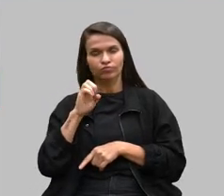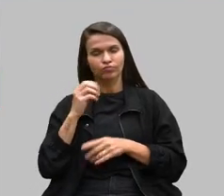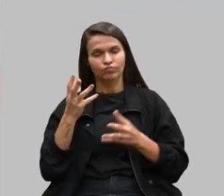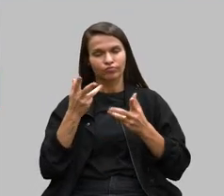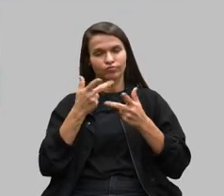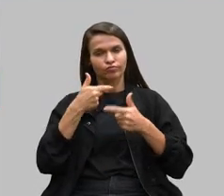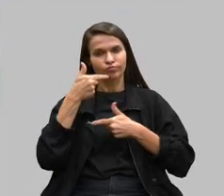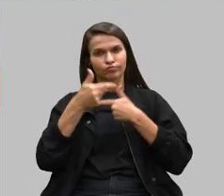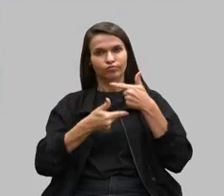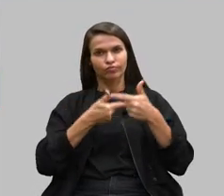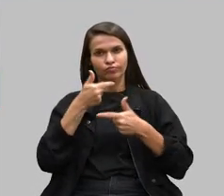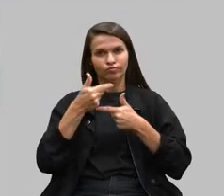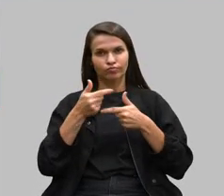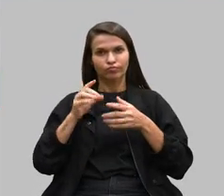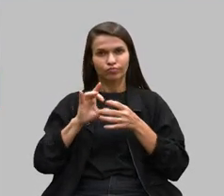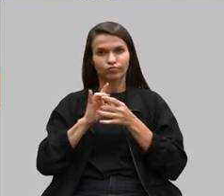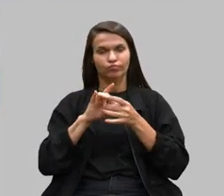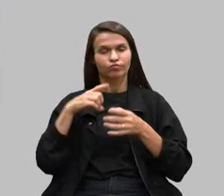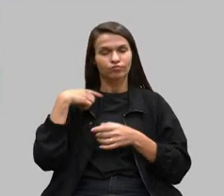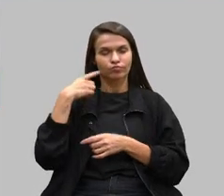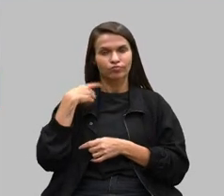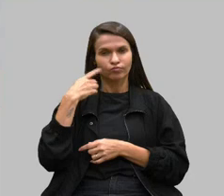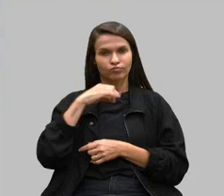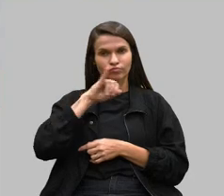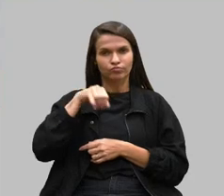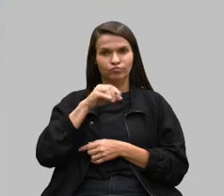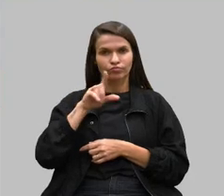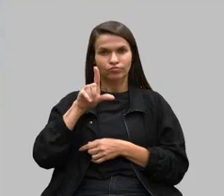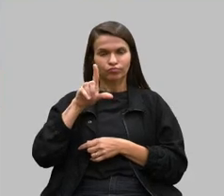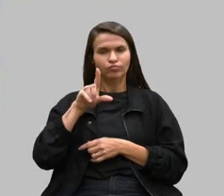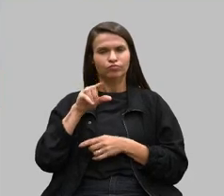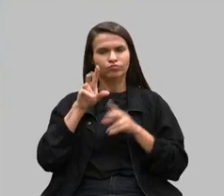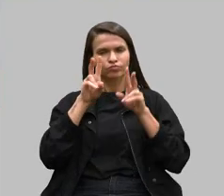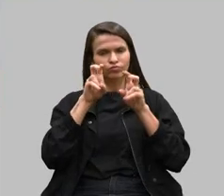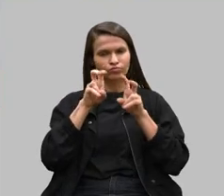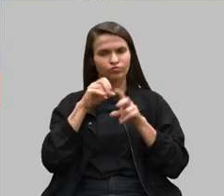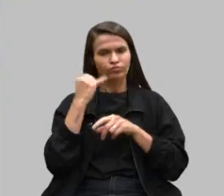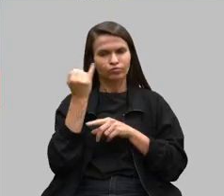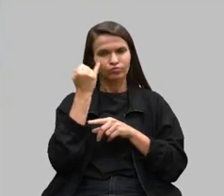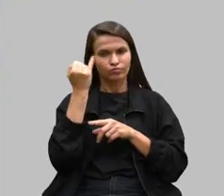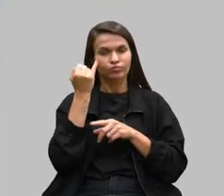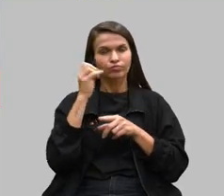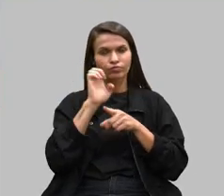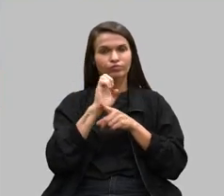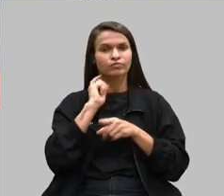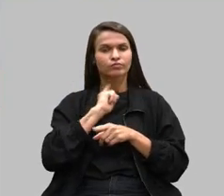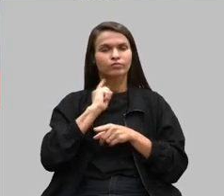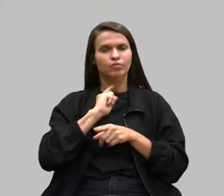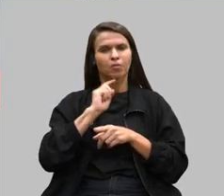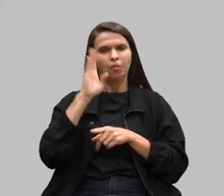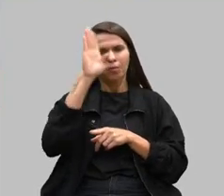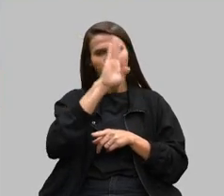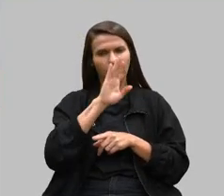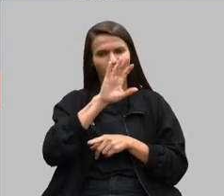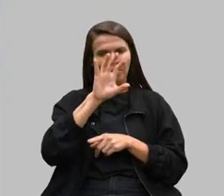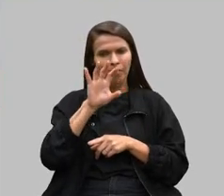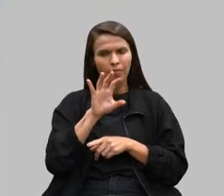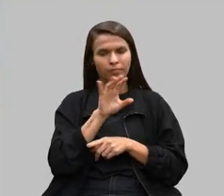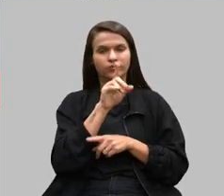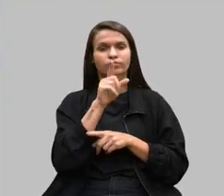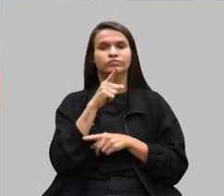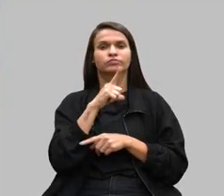através do deputado João Leite que este assunto tão importante para o estado de Minas Gerais e para o Brasil né Ele veio